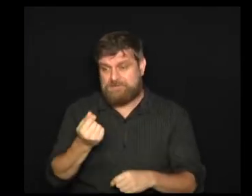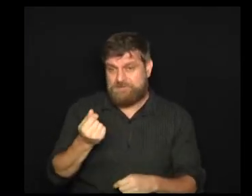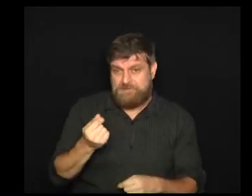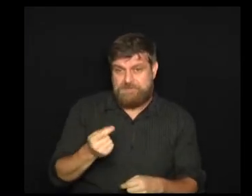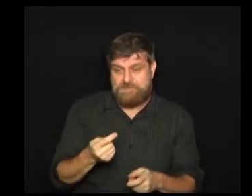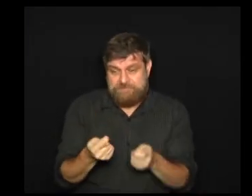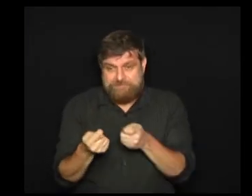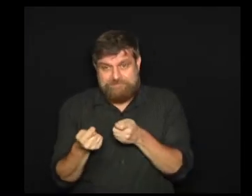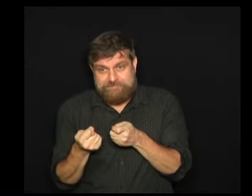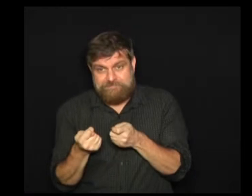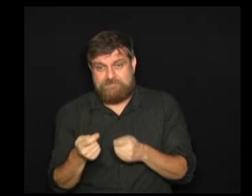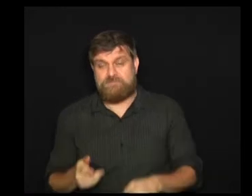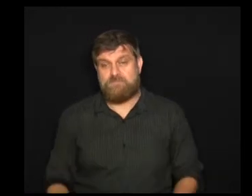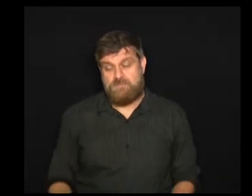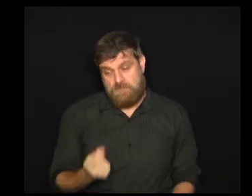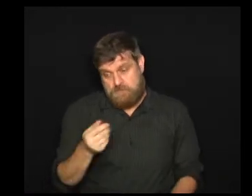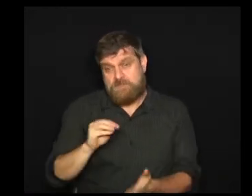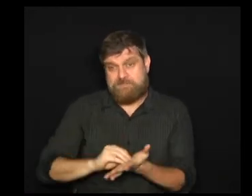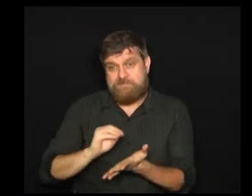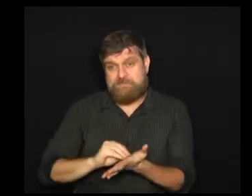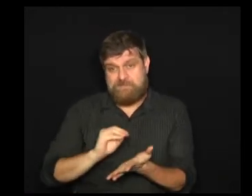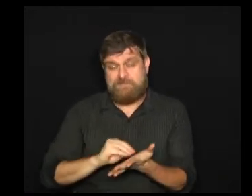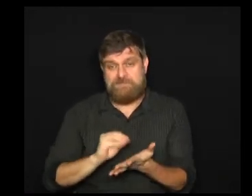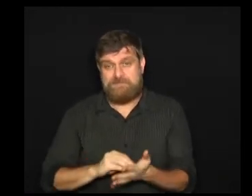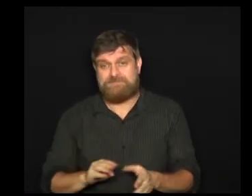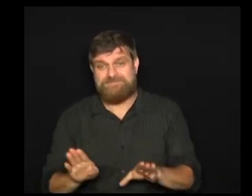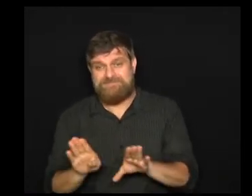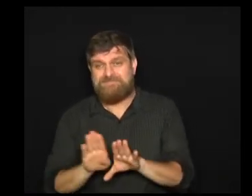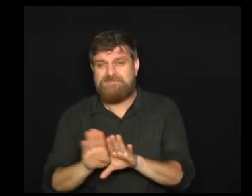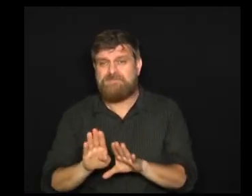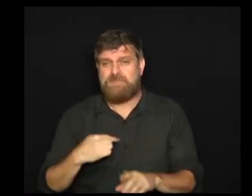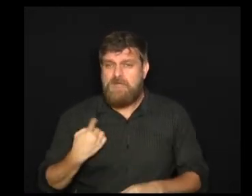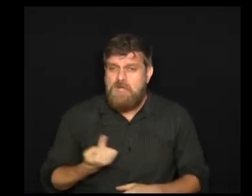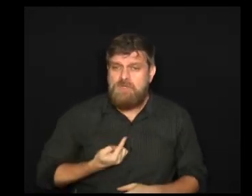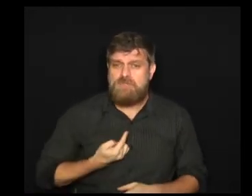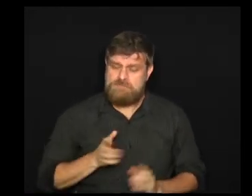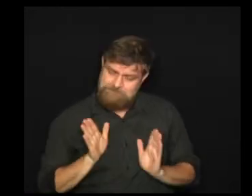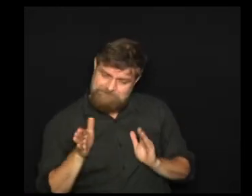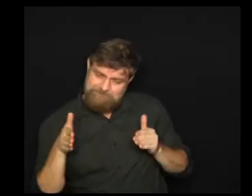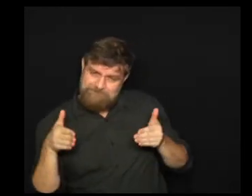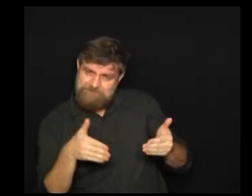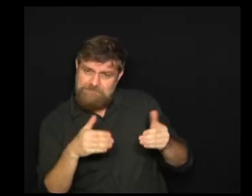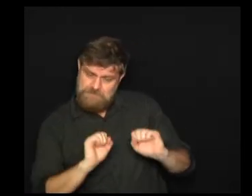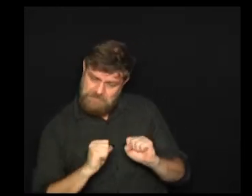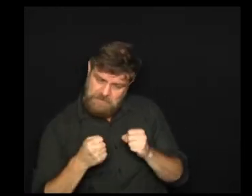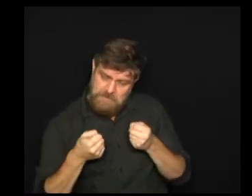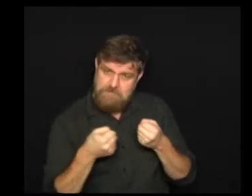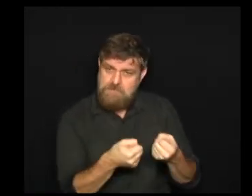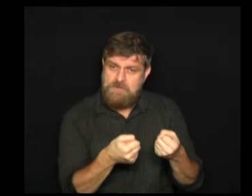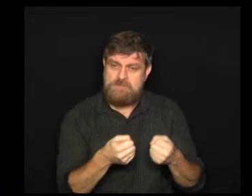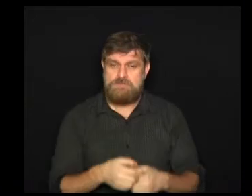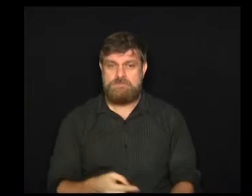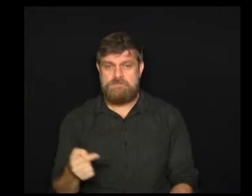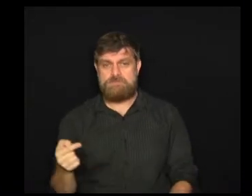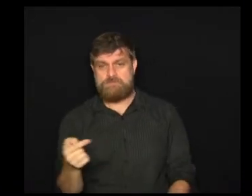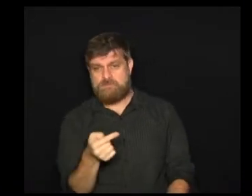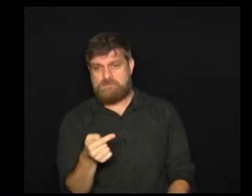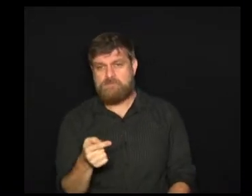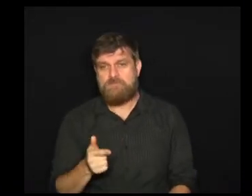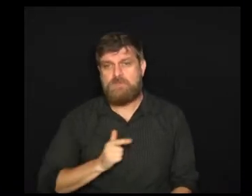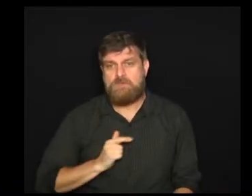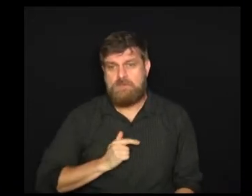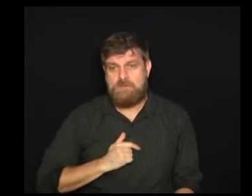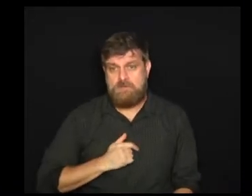que não está muito favorável. Então nós concentramos os nossos esforços para fazer alguns